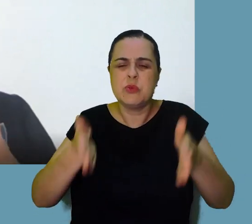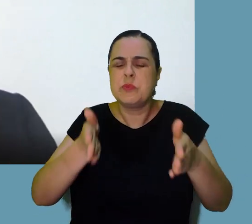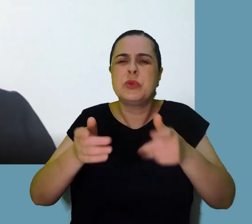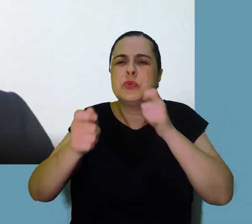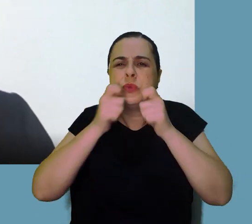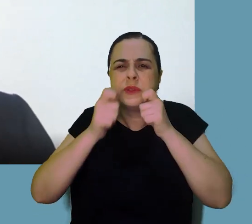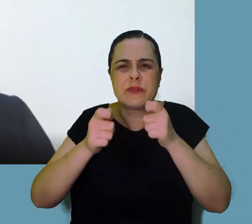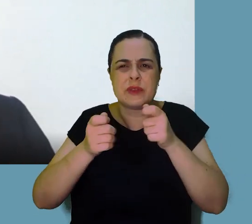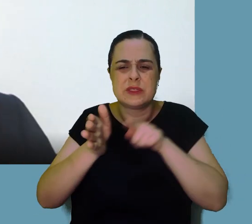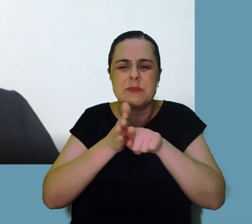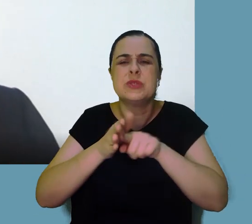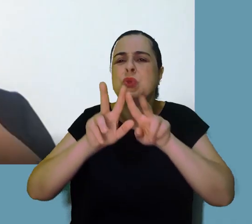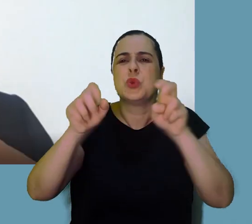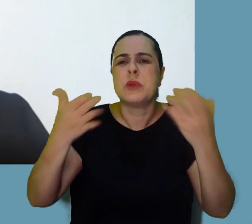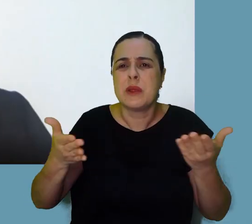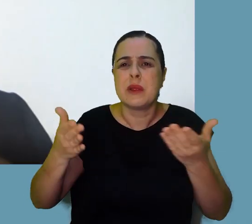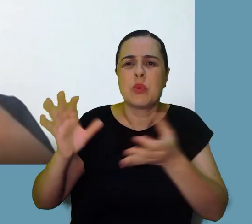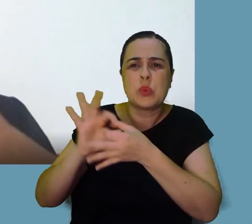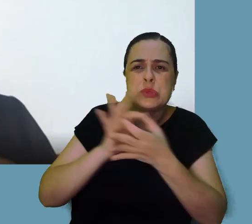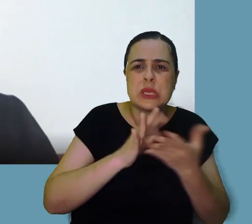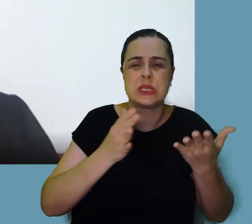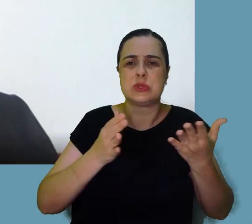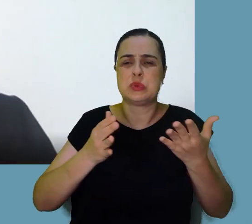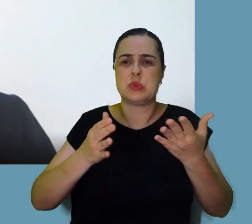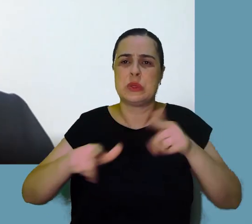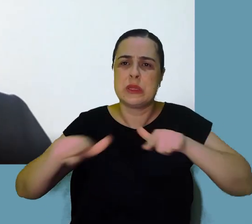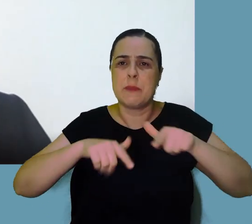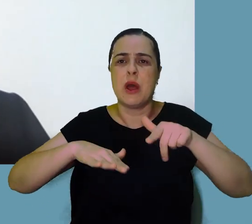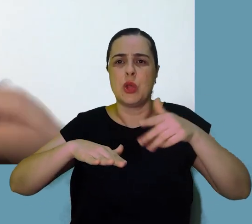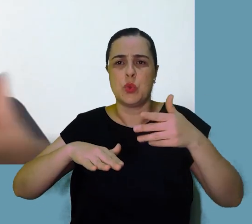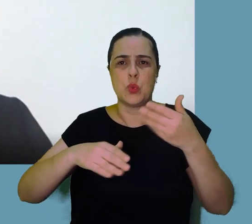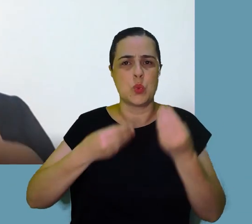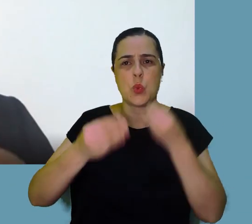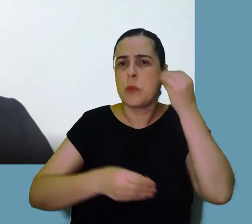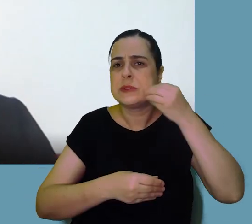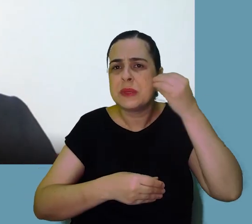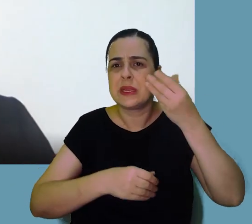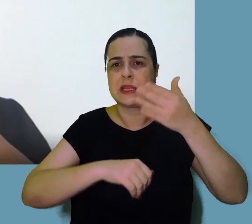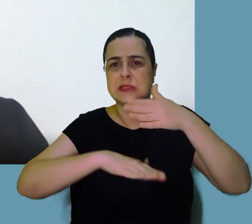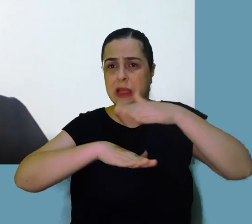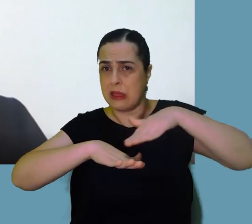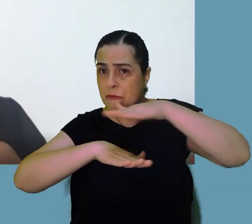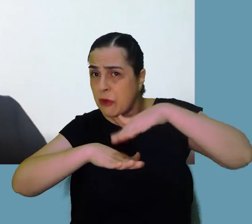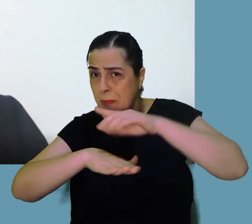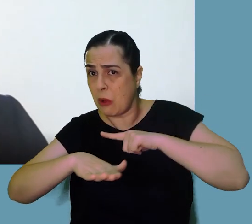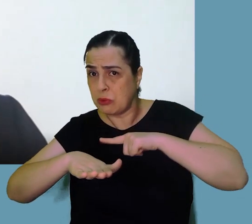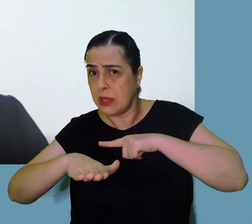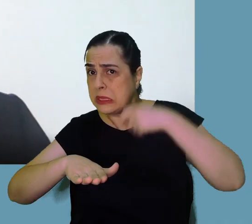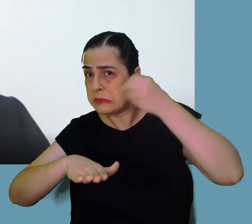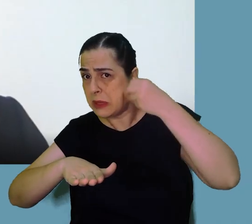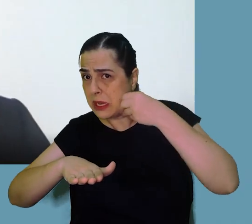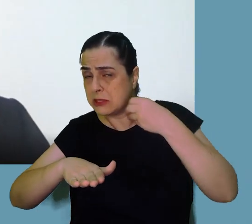contextos, experiências de trabalho, e a maioria de experiências de trabalho informal. E quando tiveram experiências em